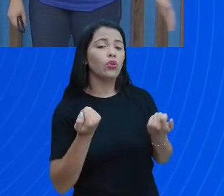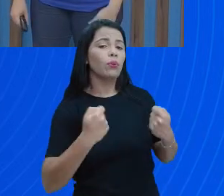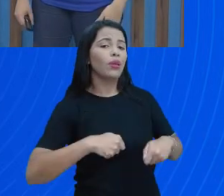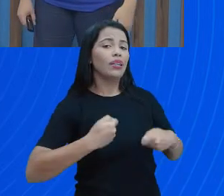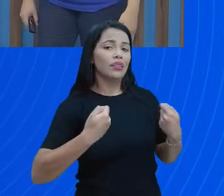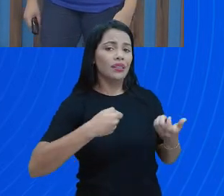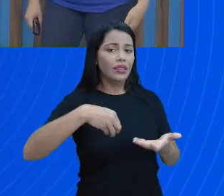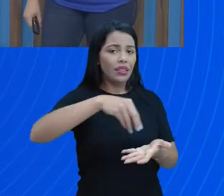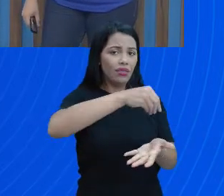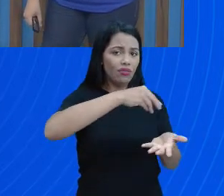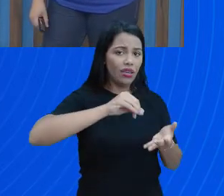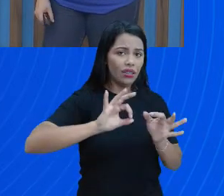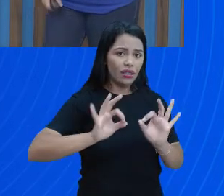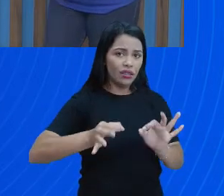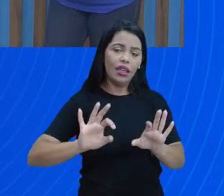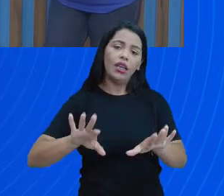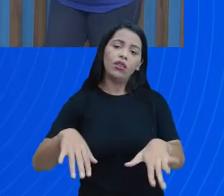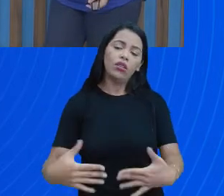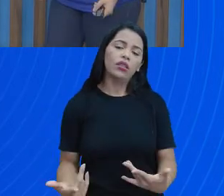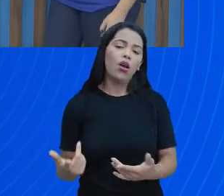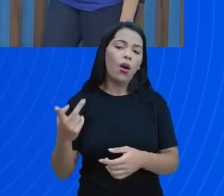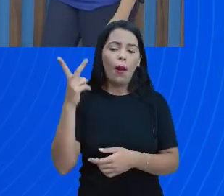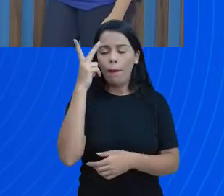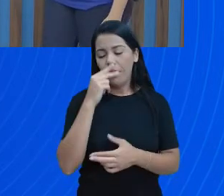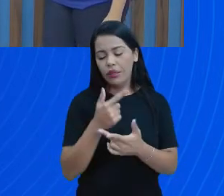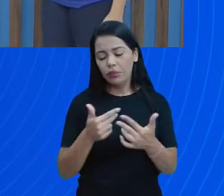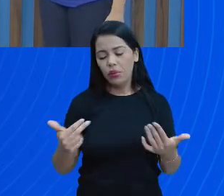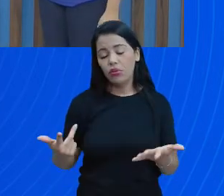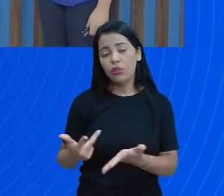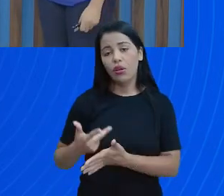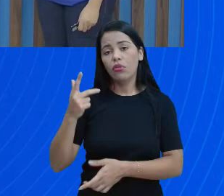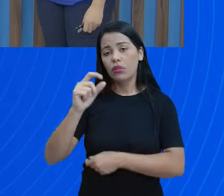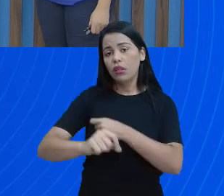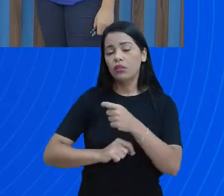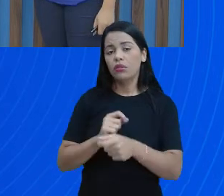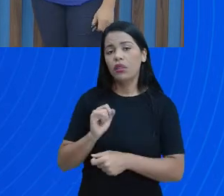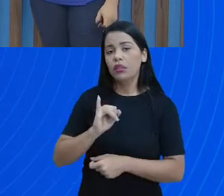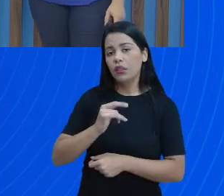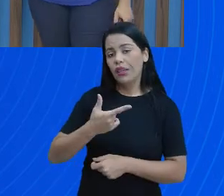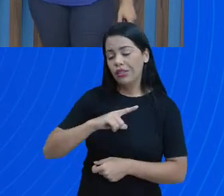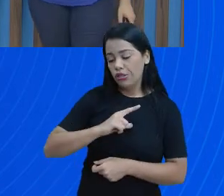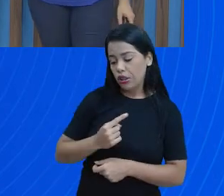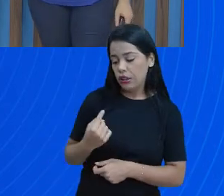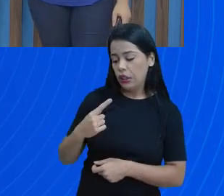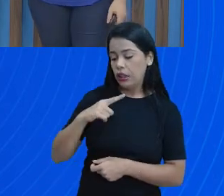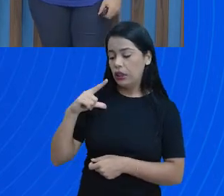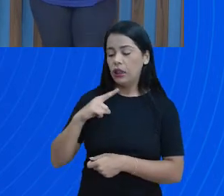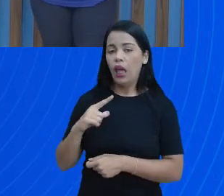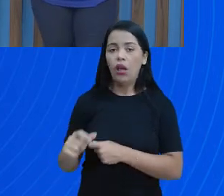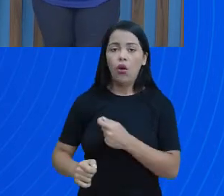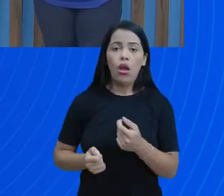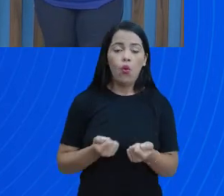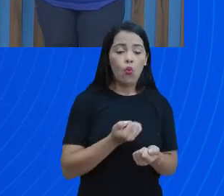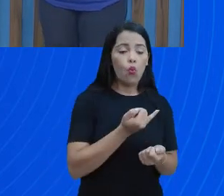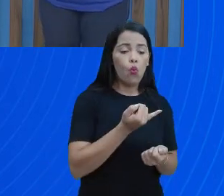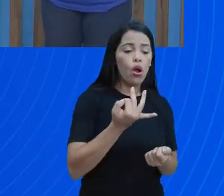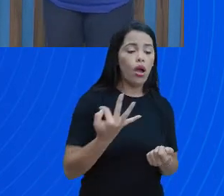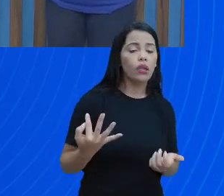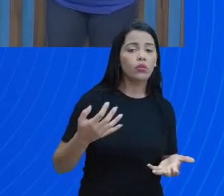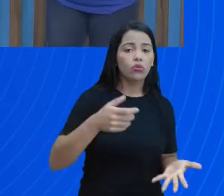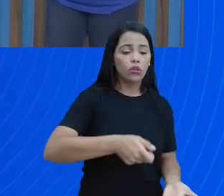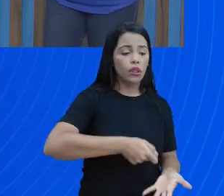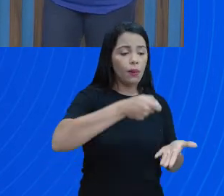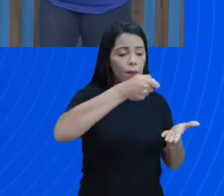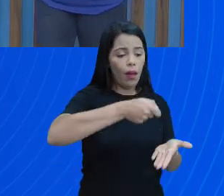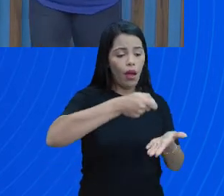É. A mesma coisa vai acontecer se a gente tiver já a quantidade de baldes e quiser saber quantos minutos se